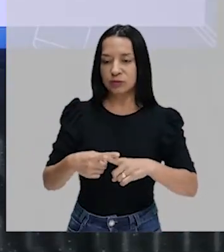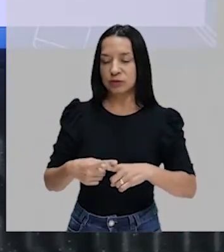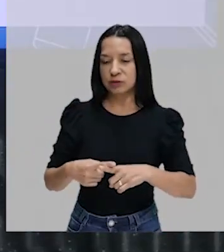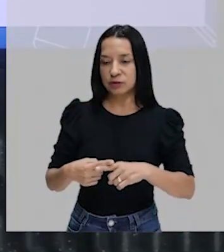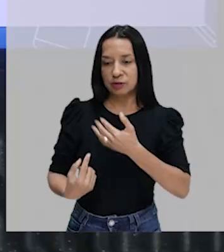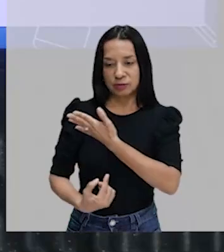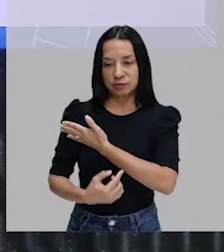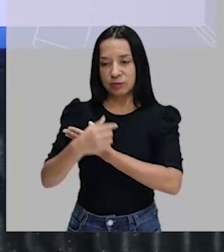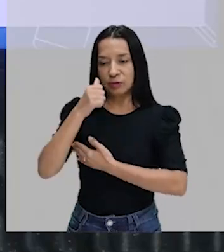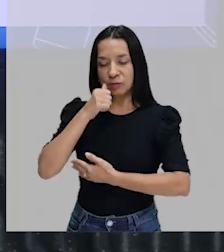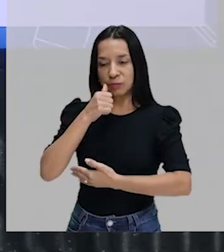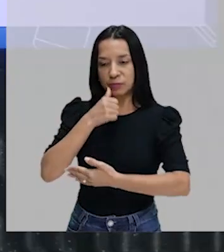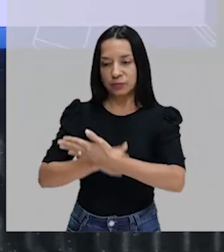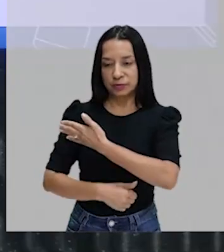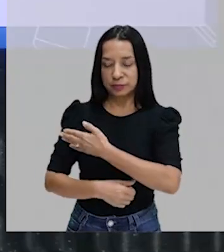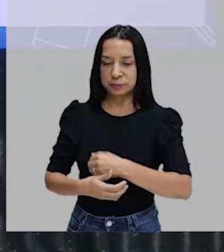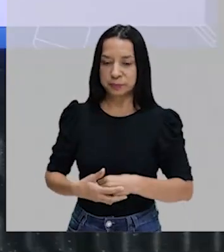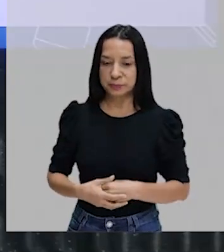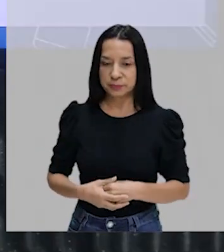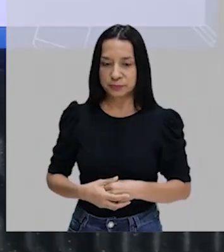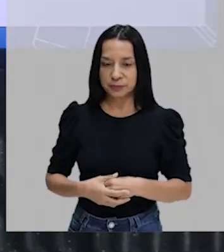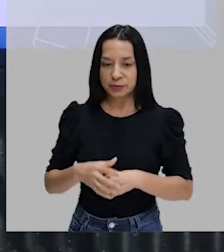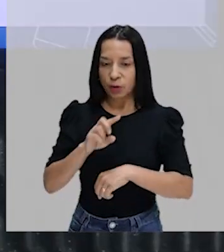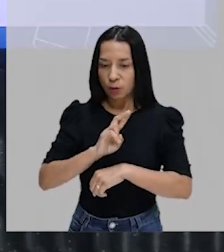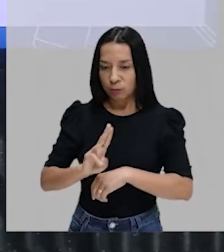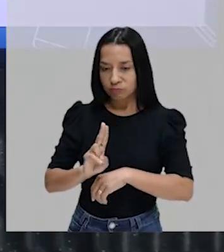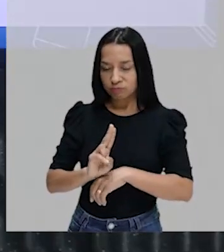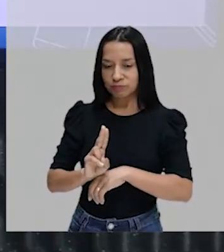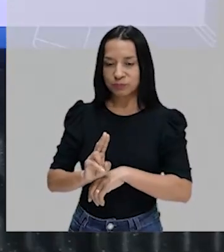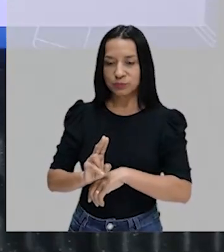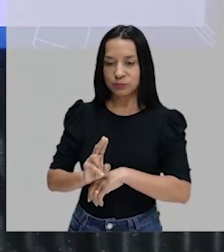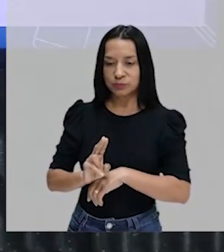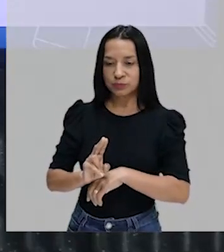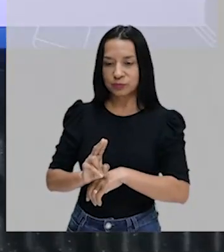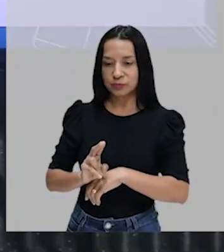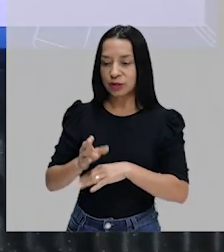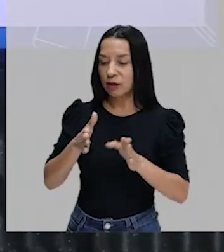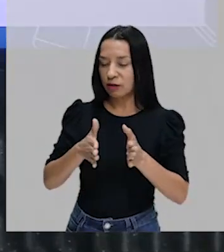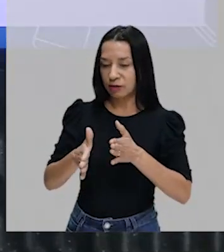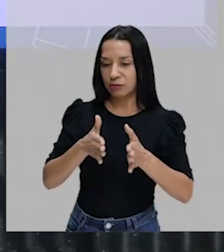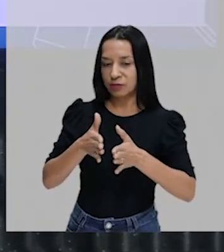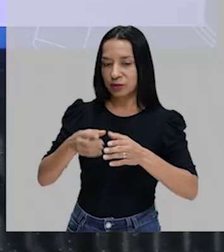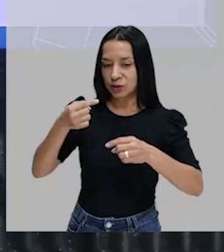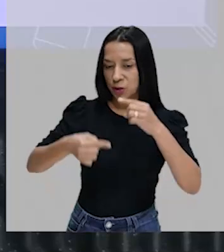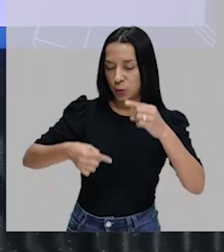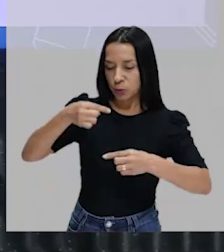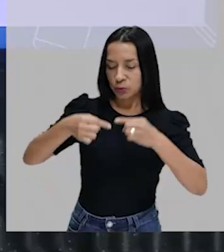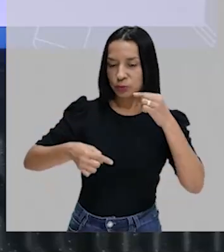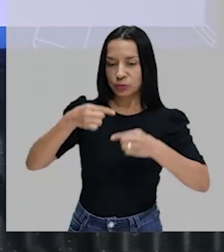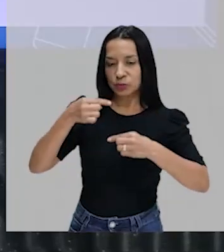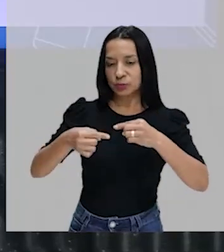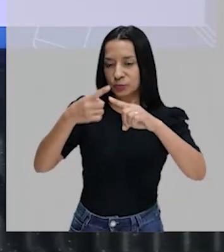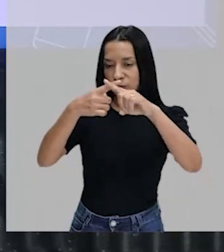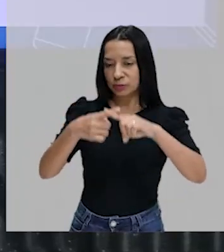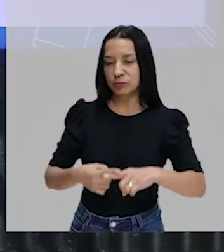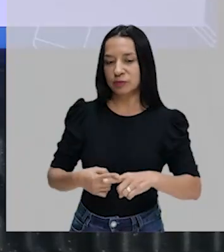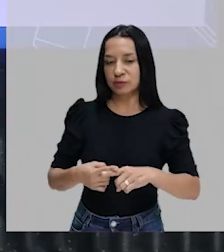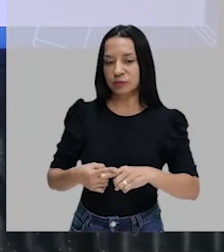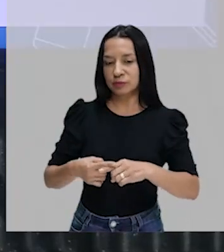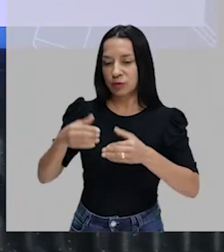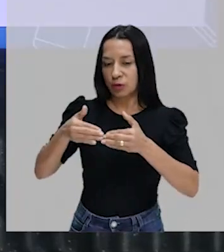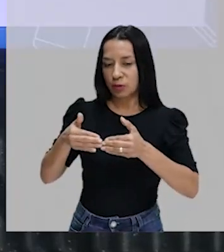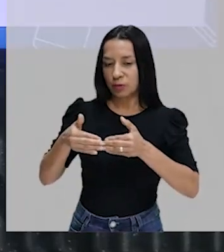Andrade. Denomina-se período competitivo a fase em que se disputam competições. Durante este período,